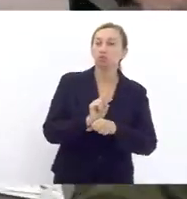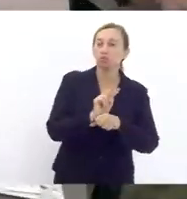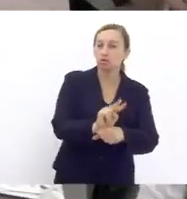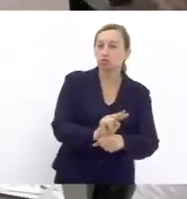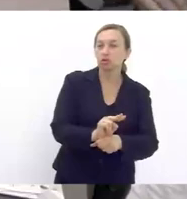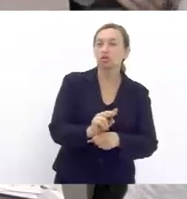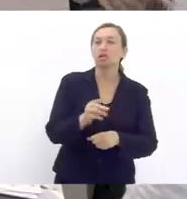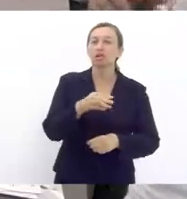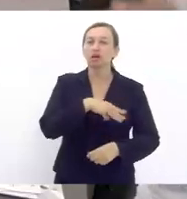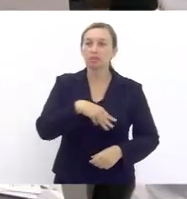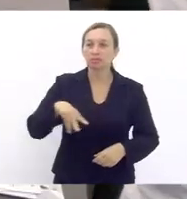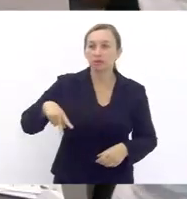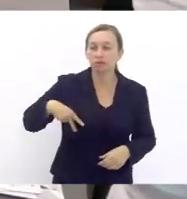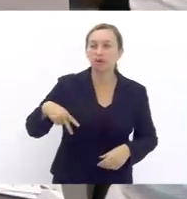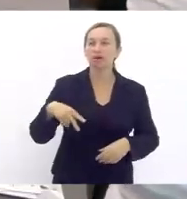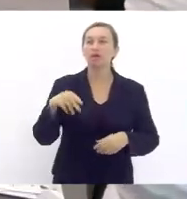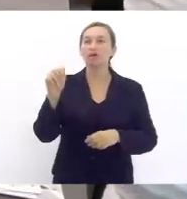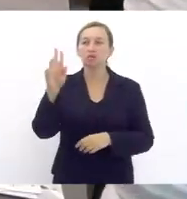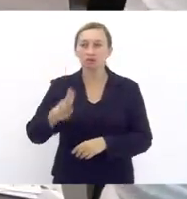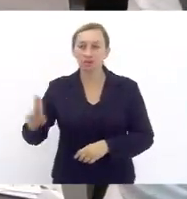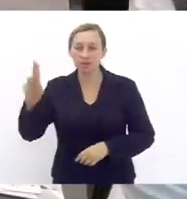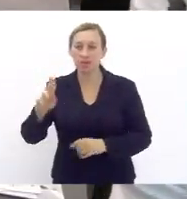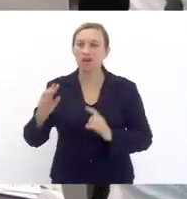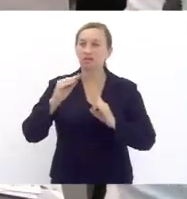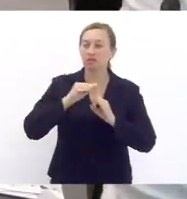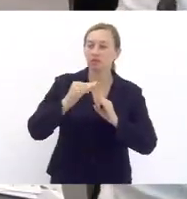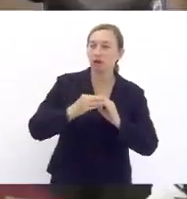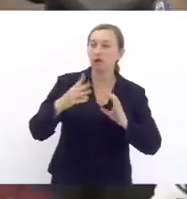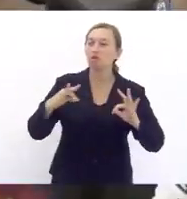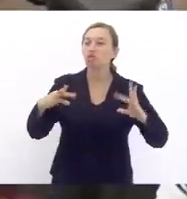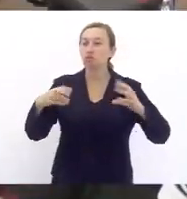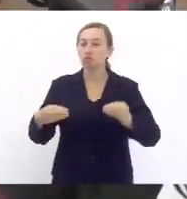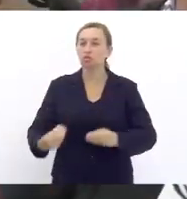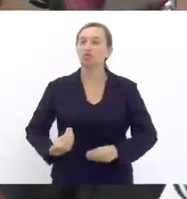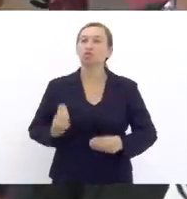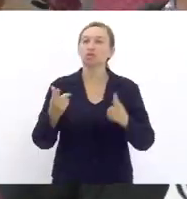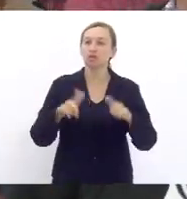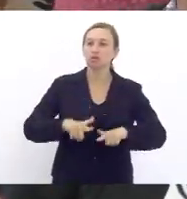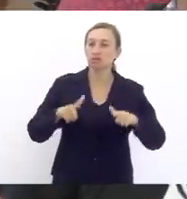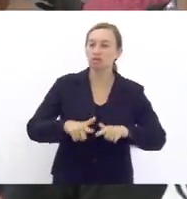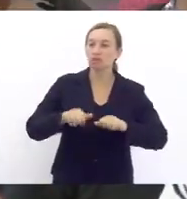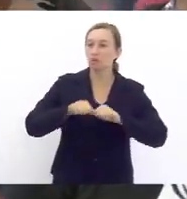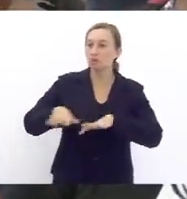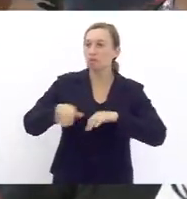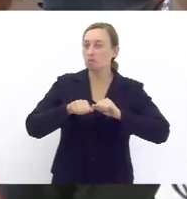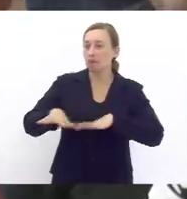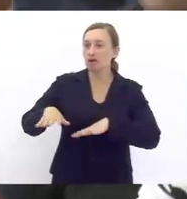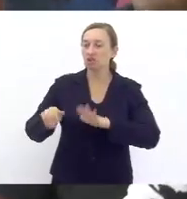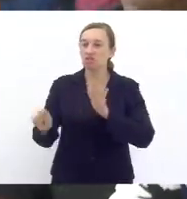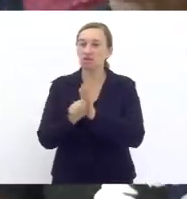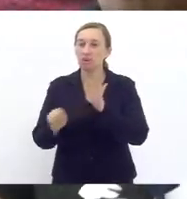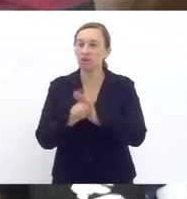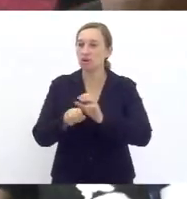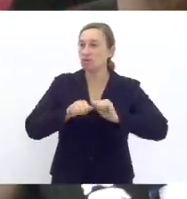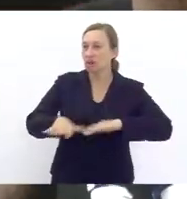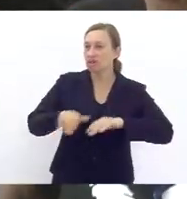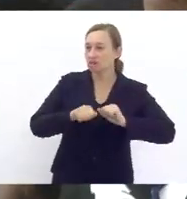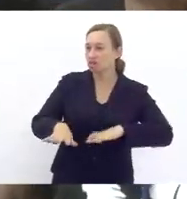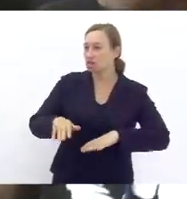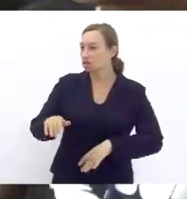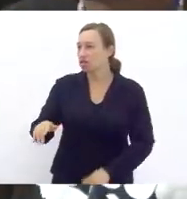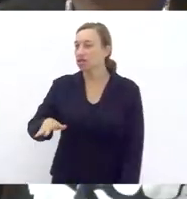MP Universidade Fiocruz todo mundo aqui marcha da maconha marcha da favela